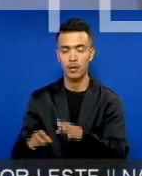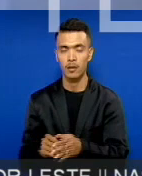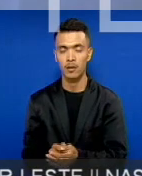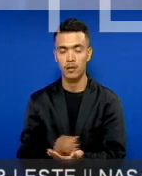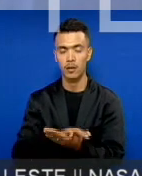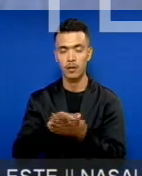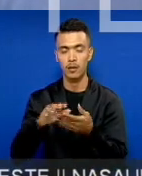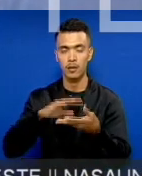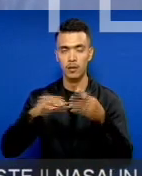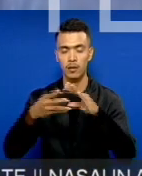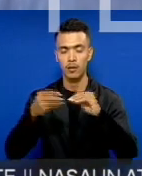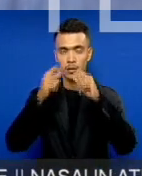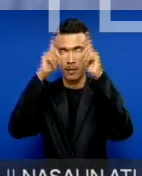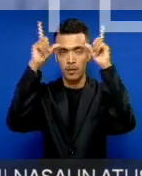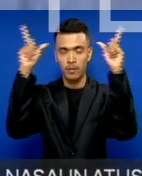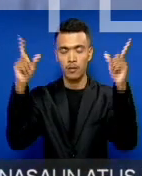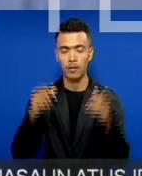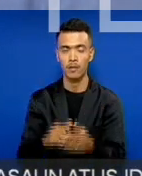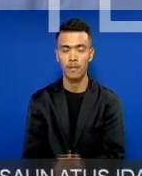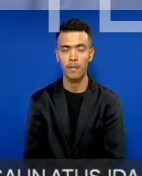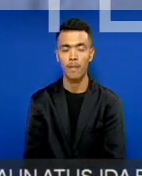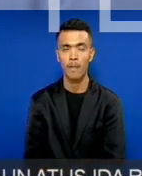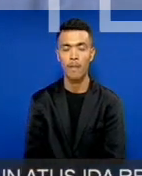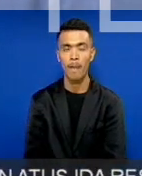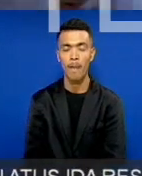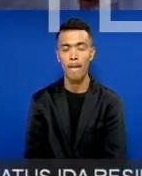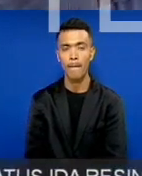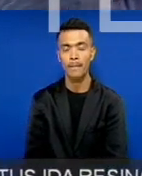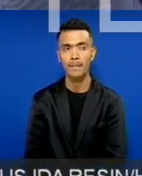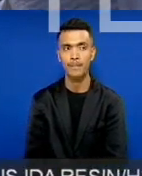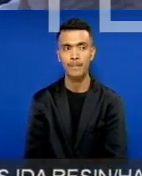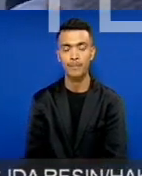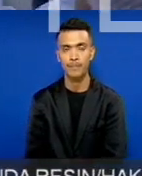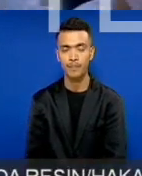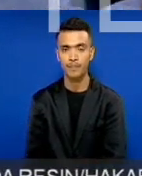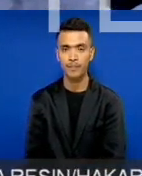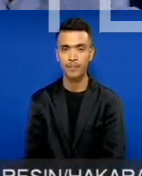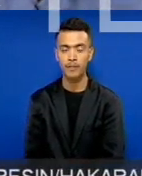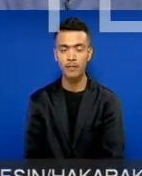Observa Laboratório Dentária e a Undil. Manuel Alves Solandino Paiseco, RTTL.